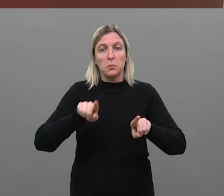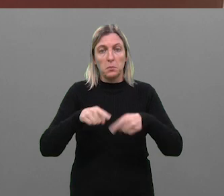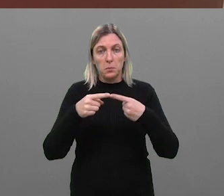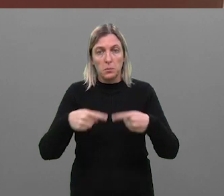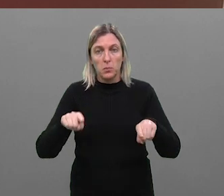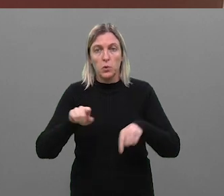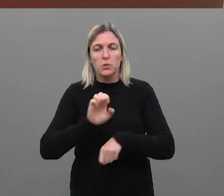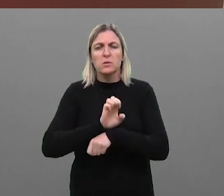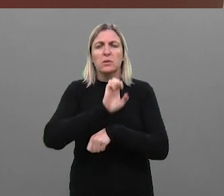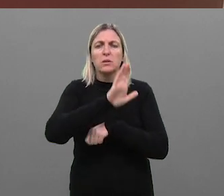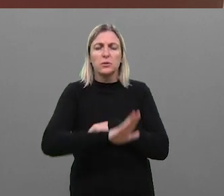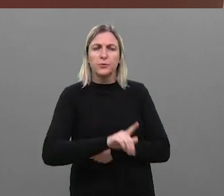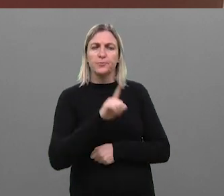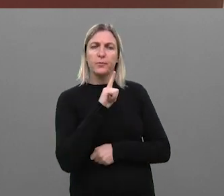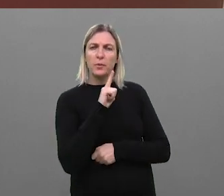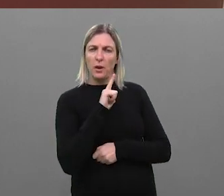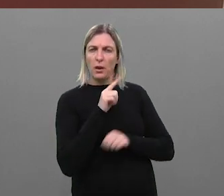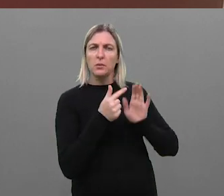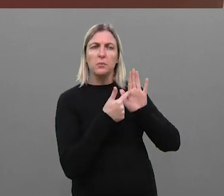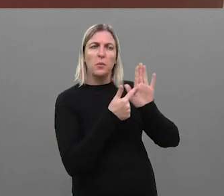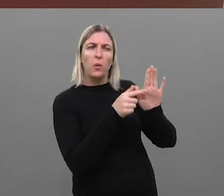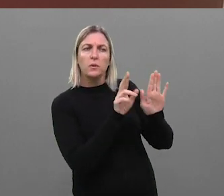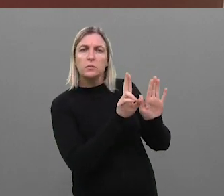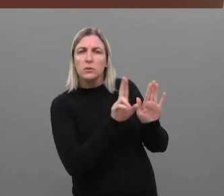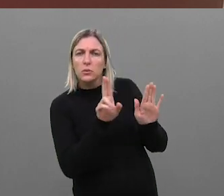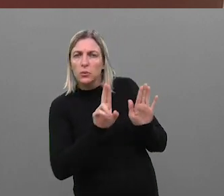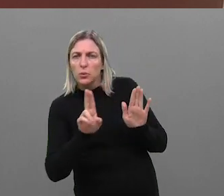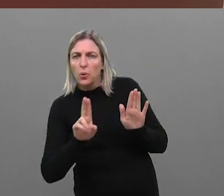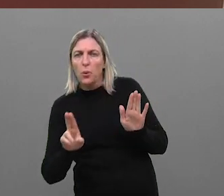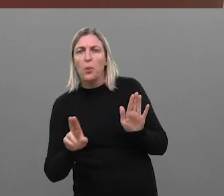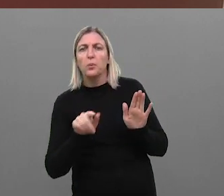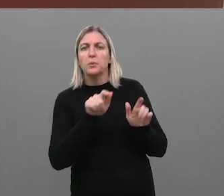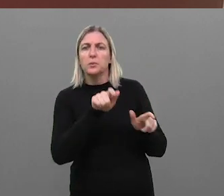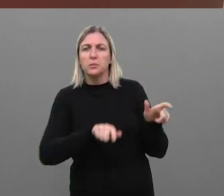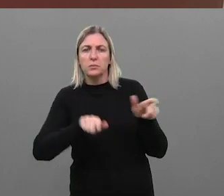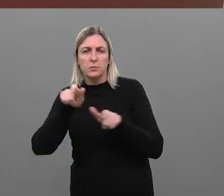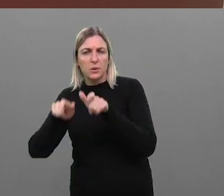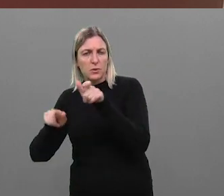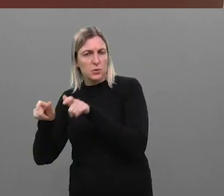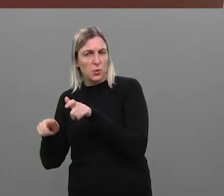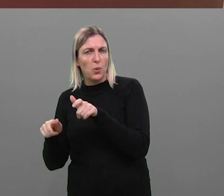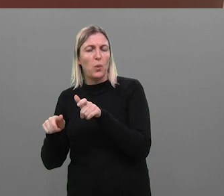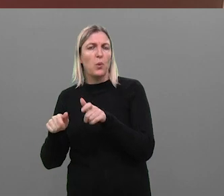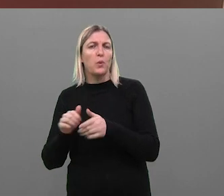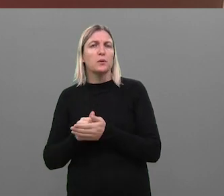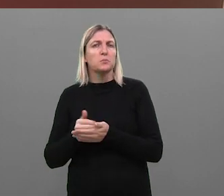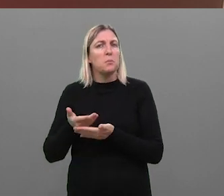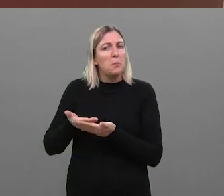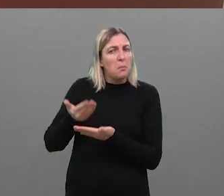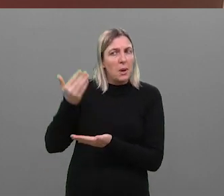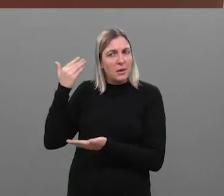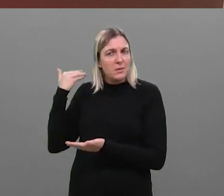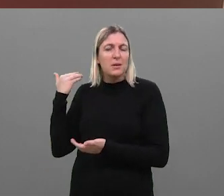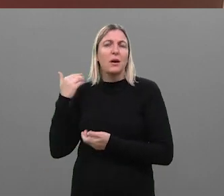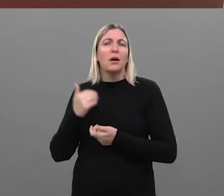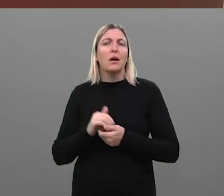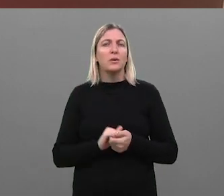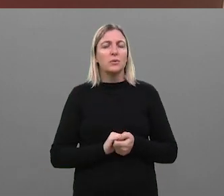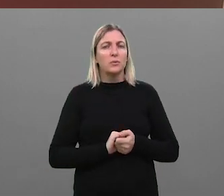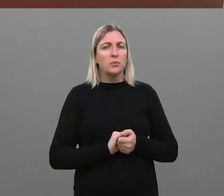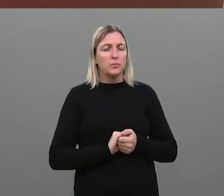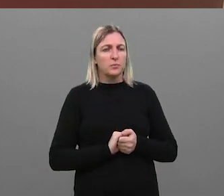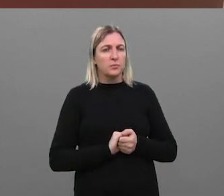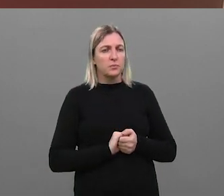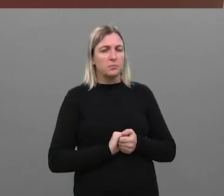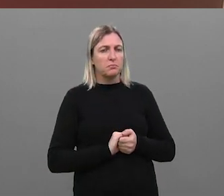quem seriam de desde lá dos primórdios do início lá que tu contas assim algum Óbvio que não vai ser possível a gente a